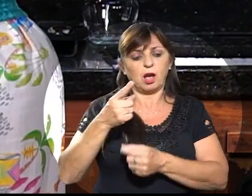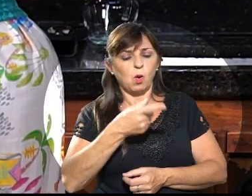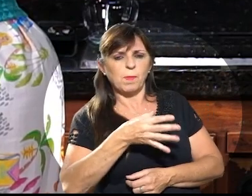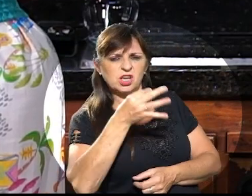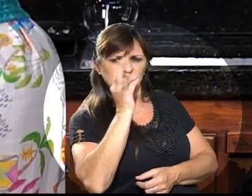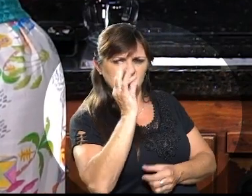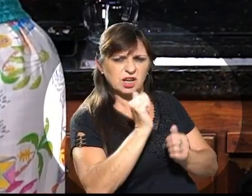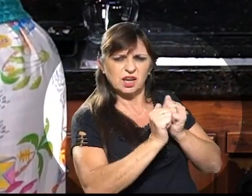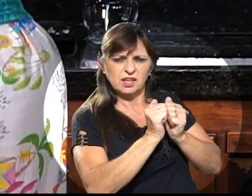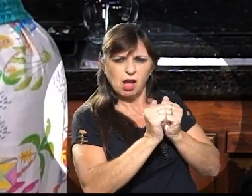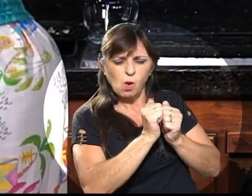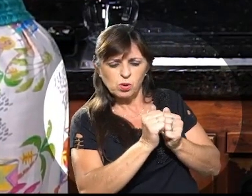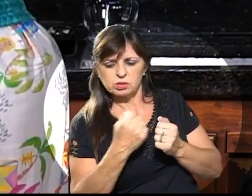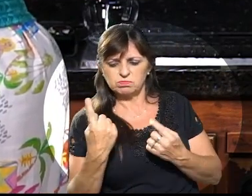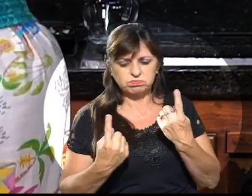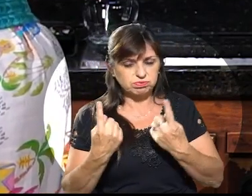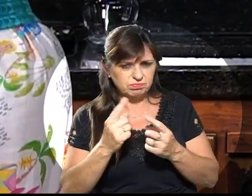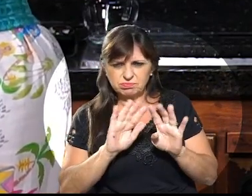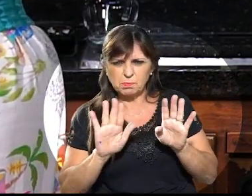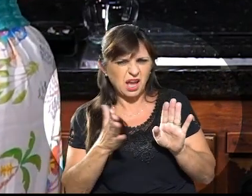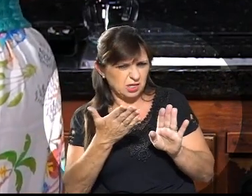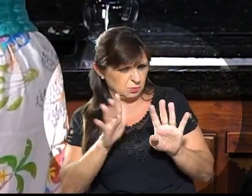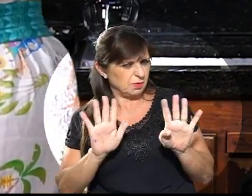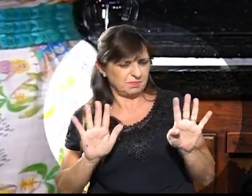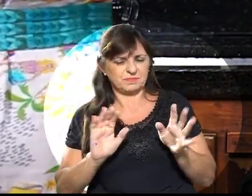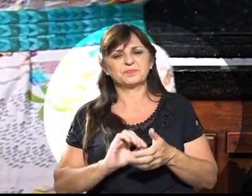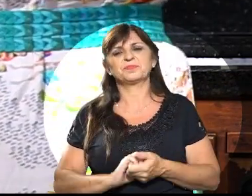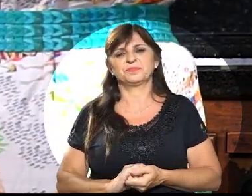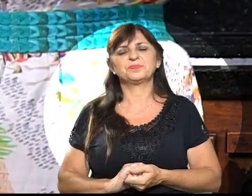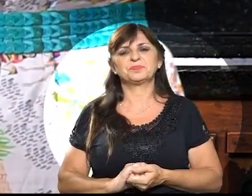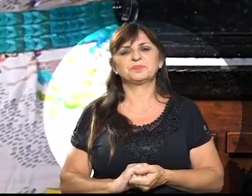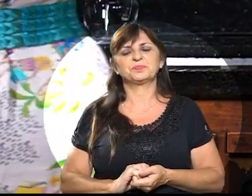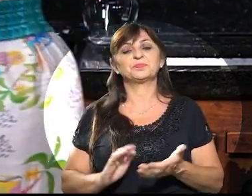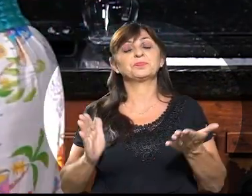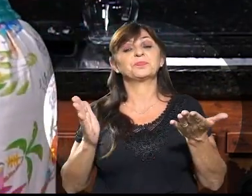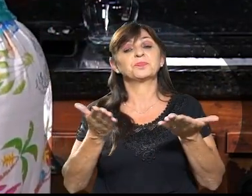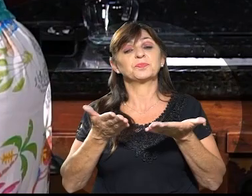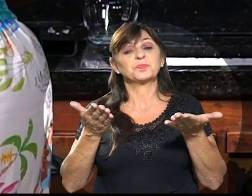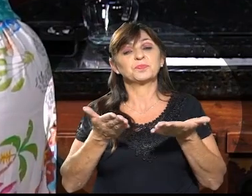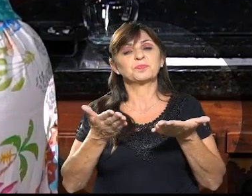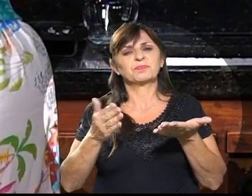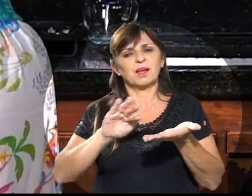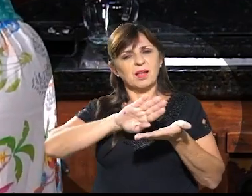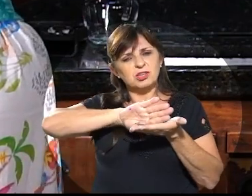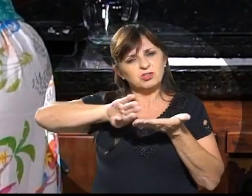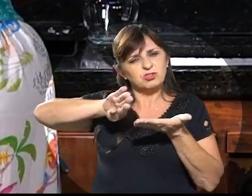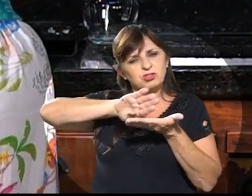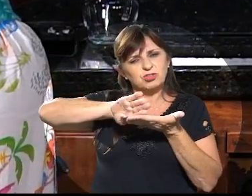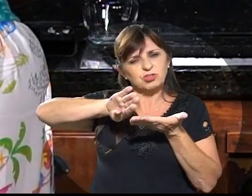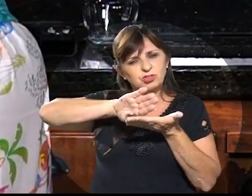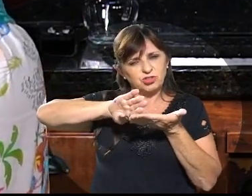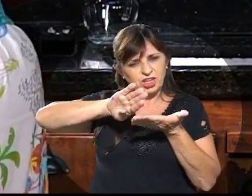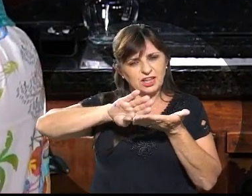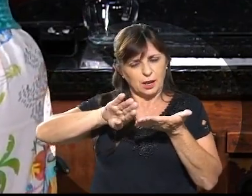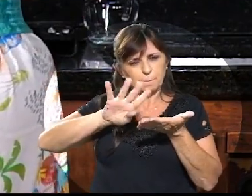e agora eu vou tirar os louro. Já deu gostinho do louro.